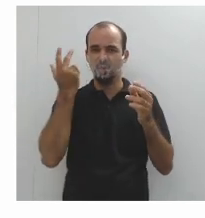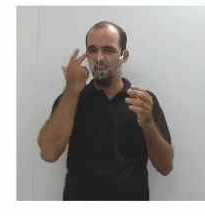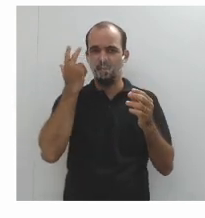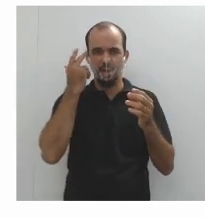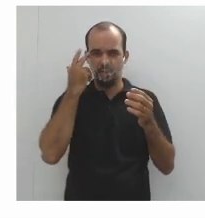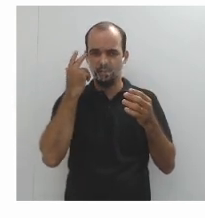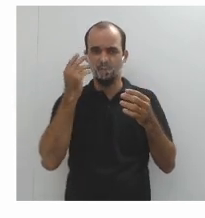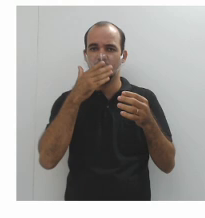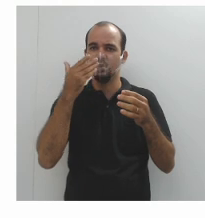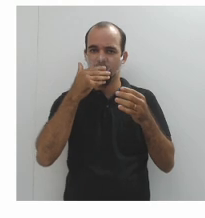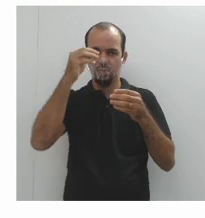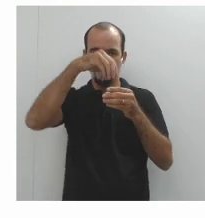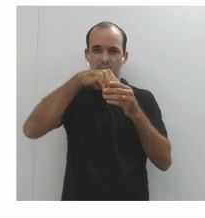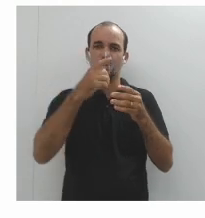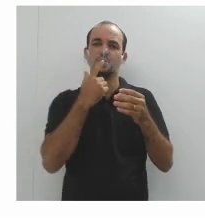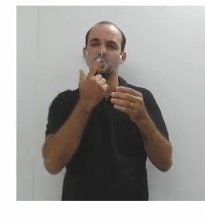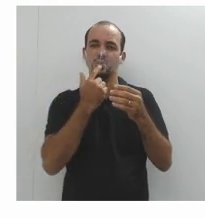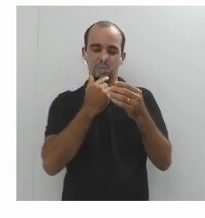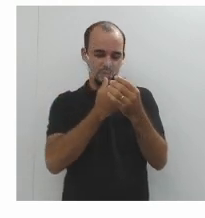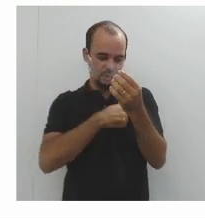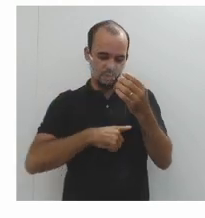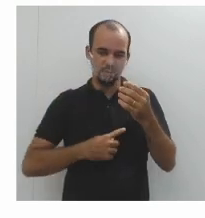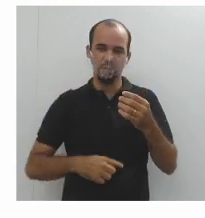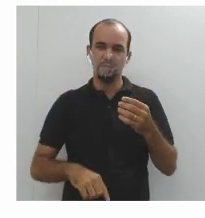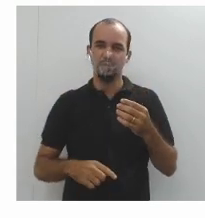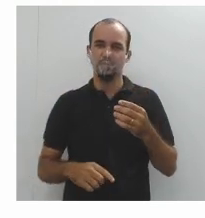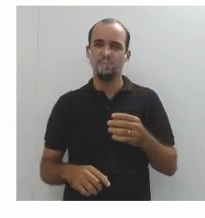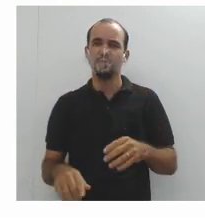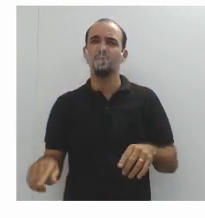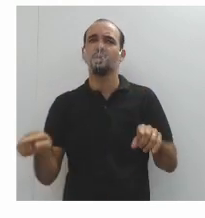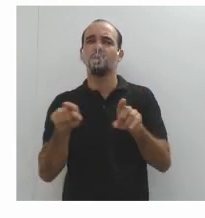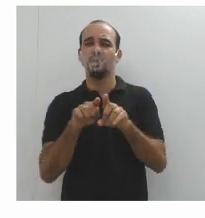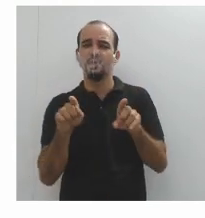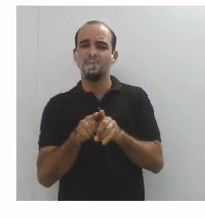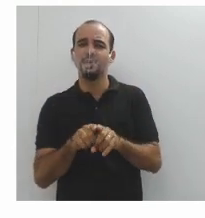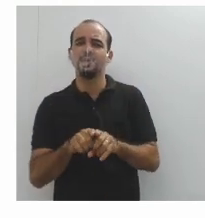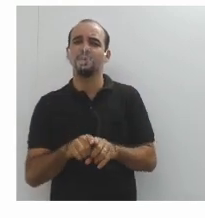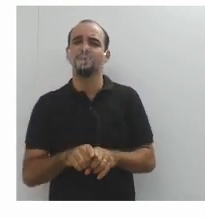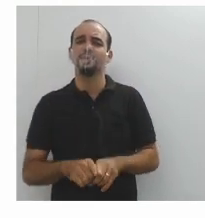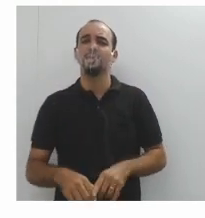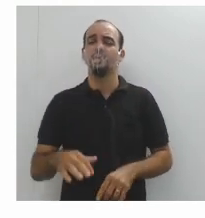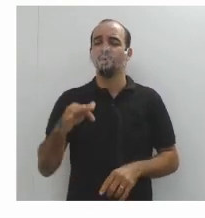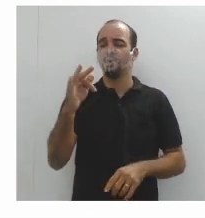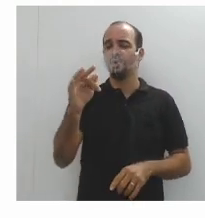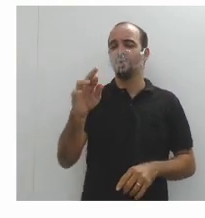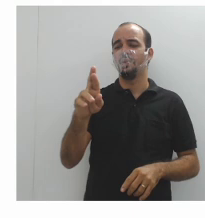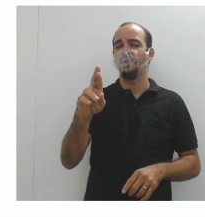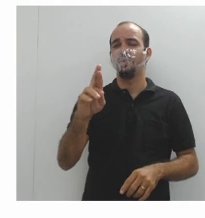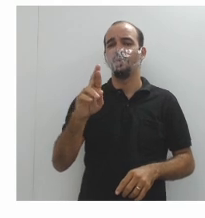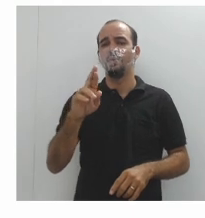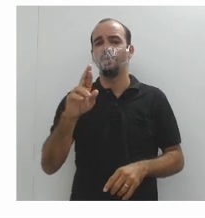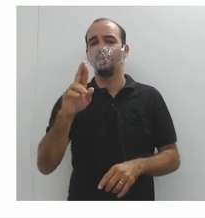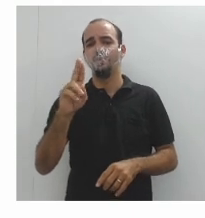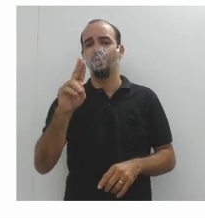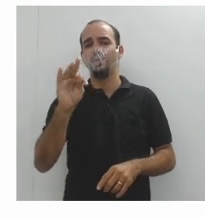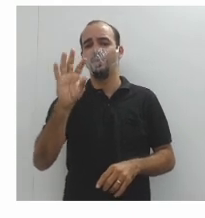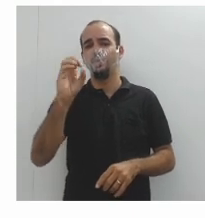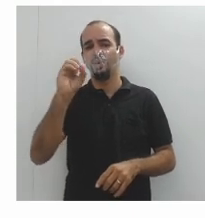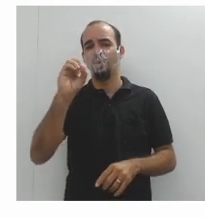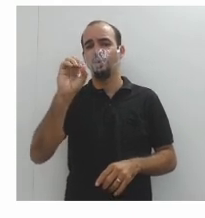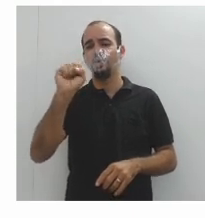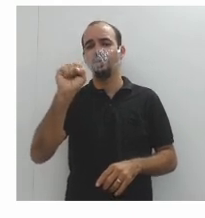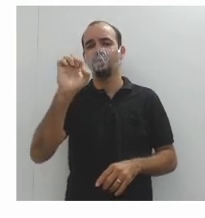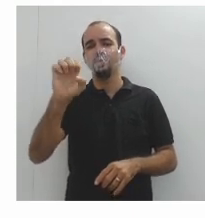aqui também a frutose, ok? Que é o açúcar da fruta, que pode ser